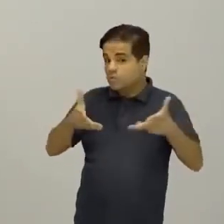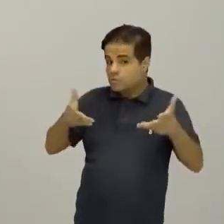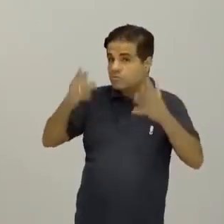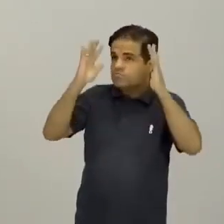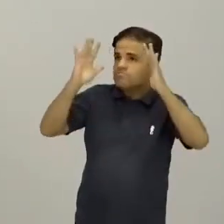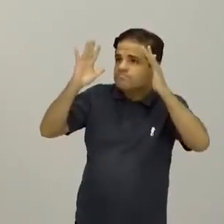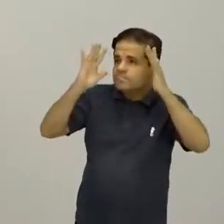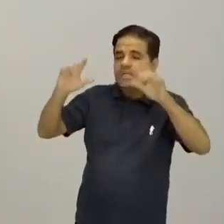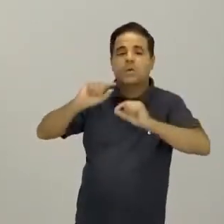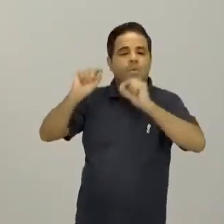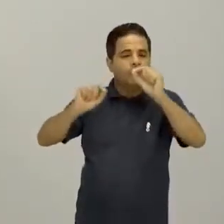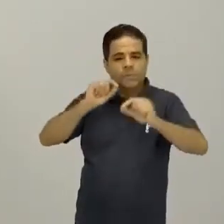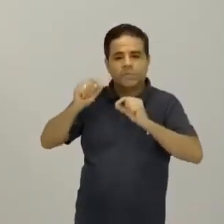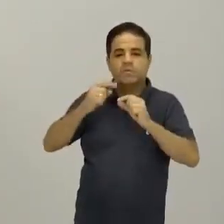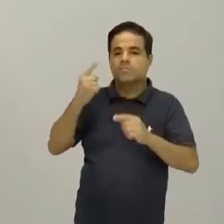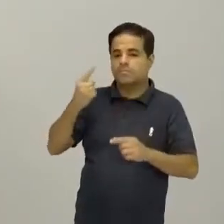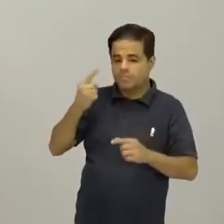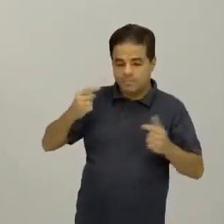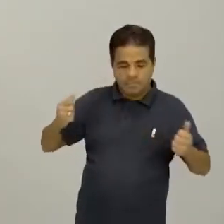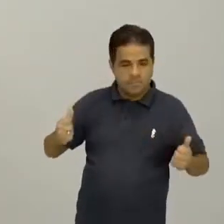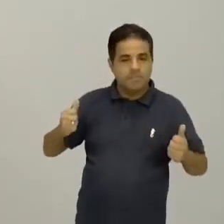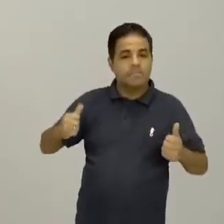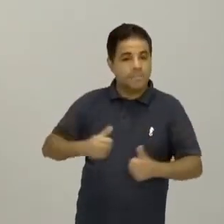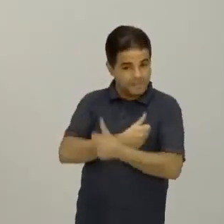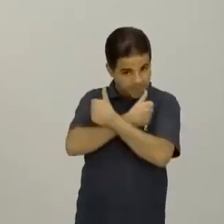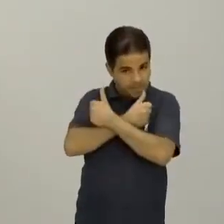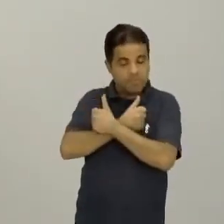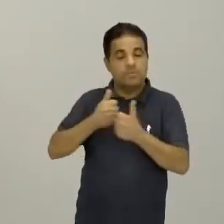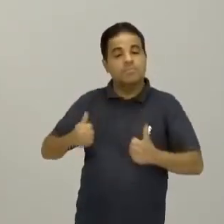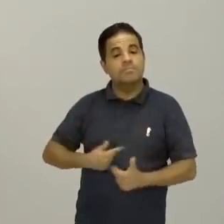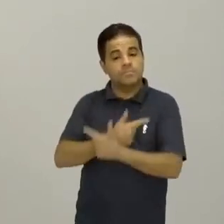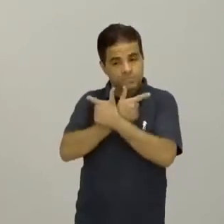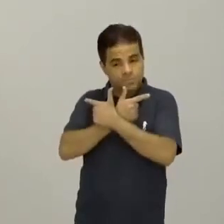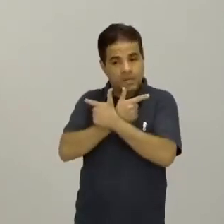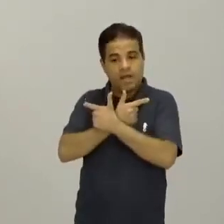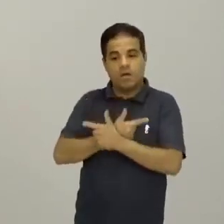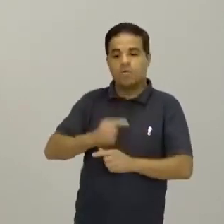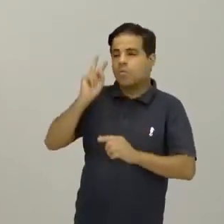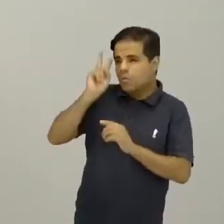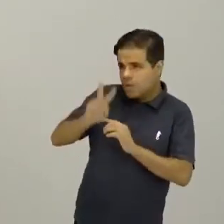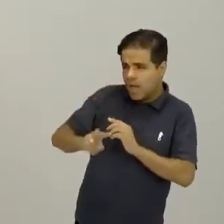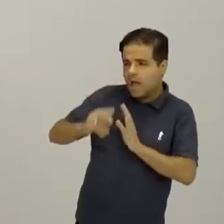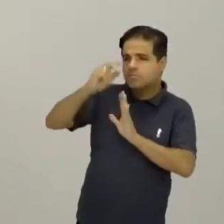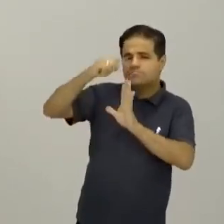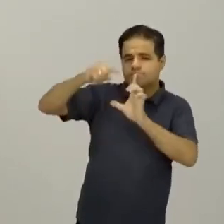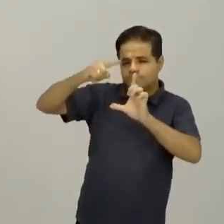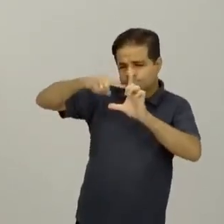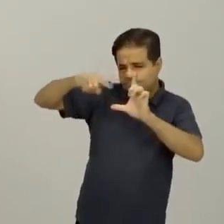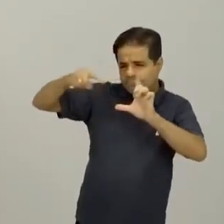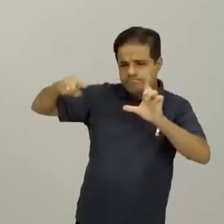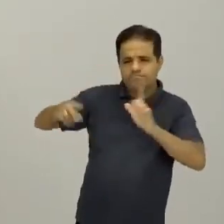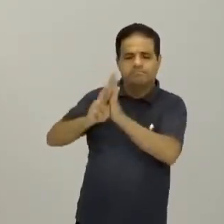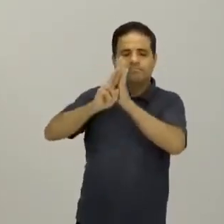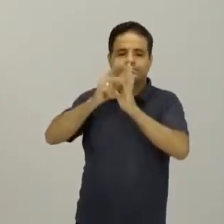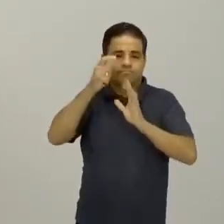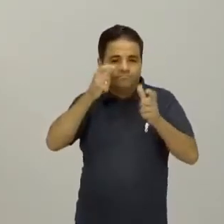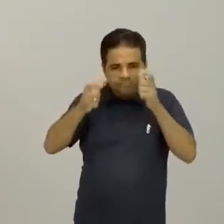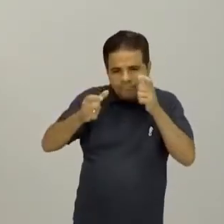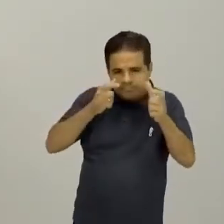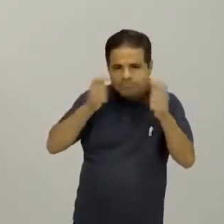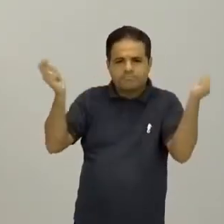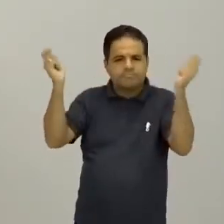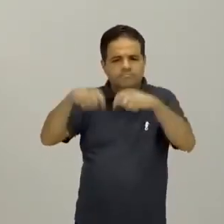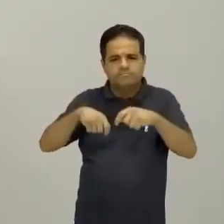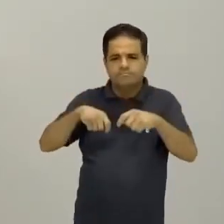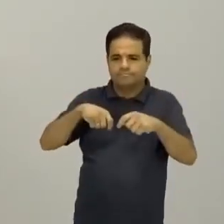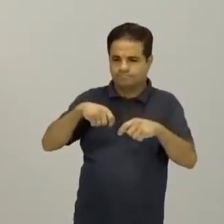pensar especificamente nas de primeiro e de segundo grau. Olhar para a representação gráfica, olhar a sua lei de formação, observar o que a gente pode